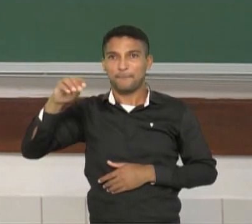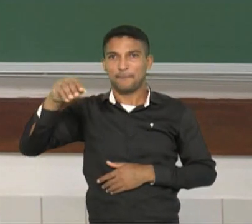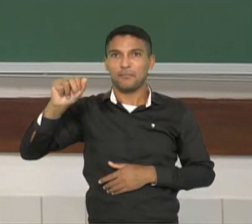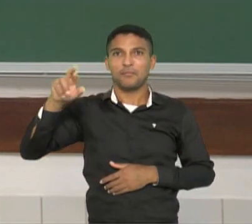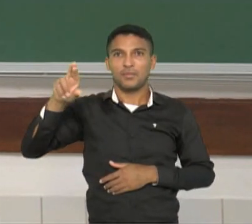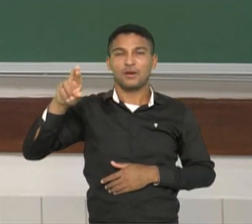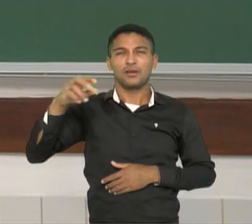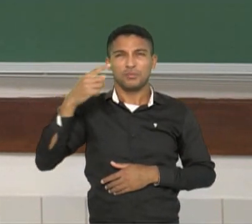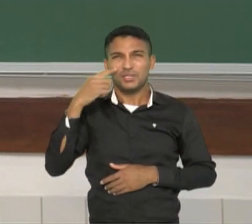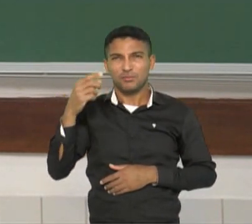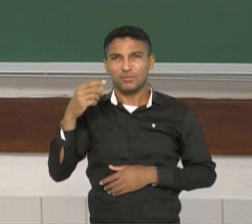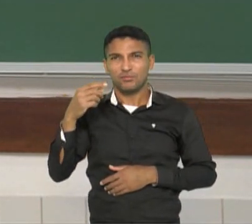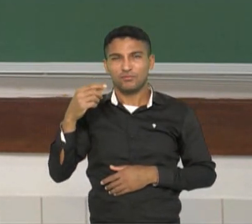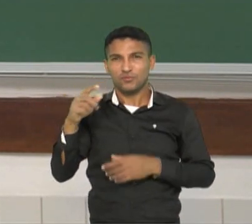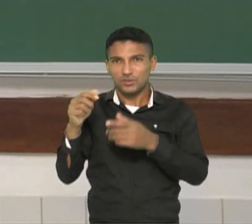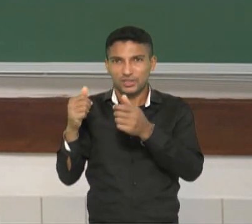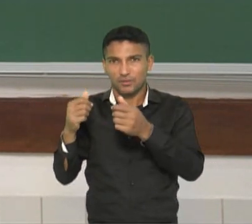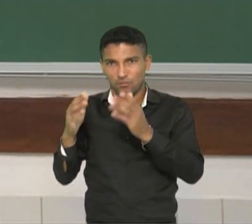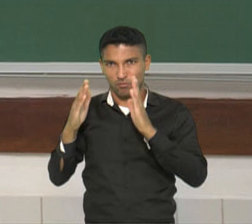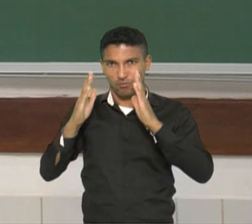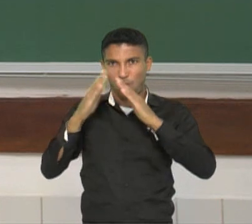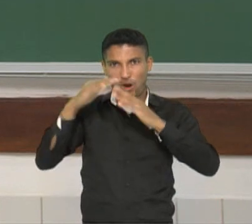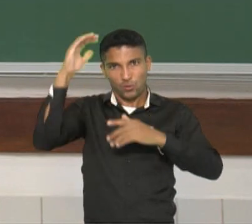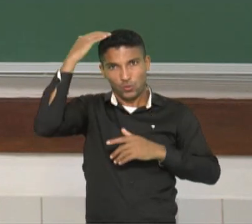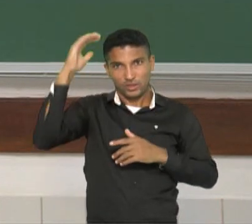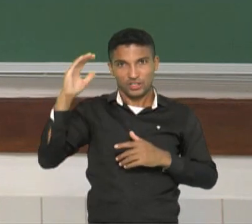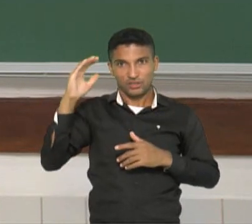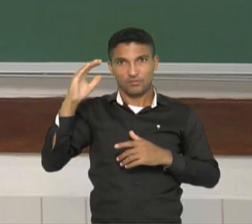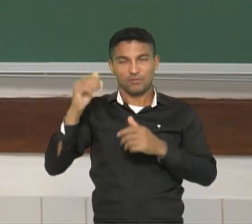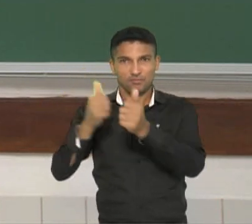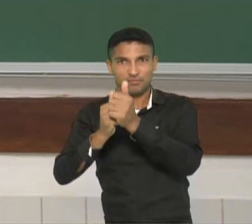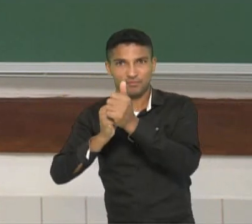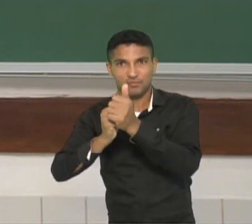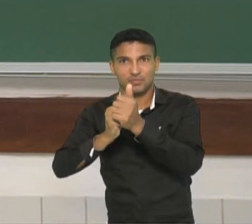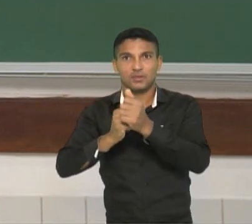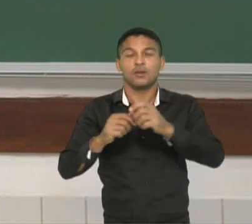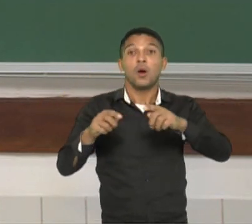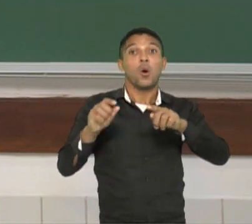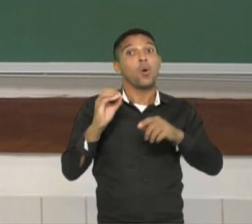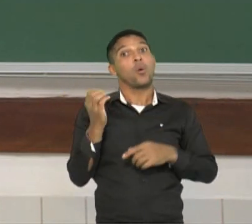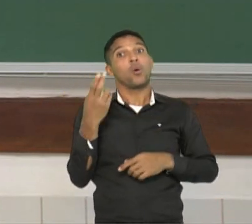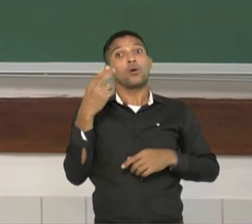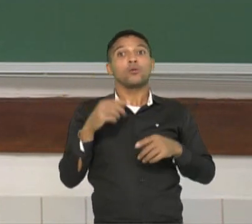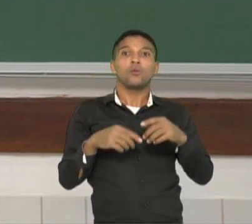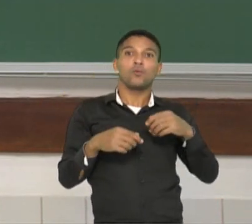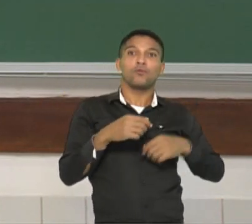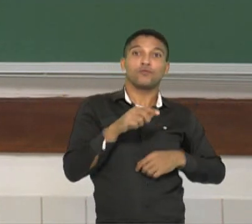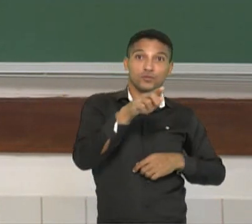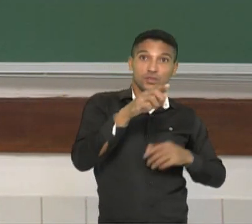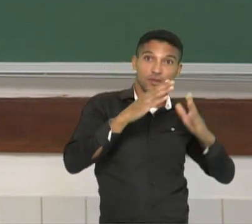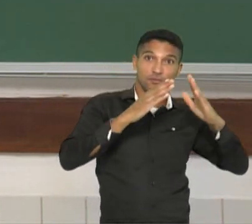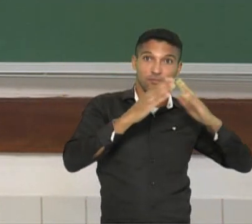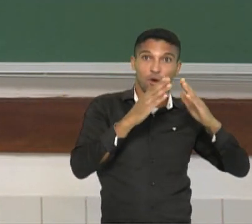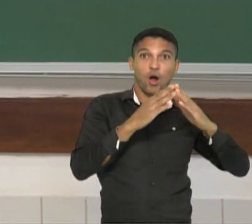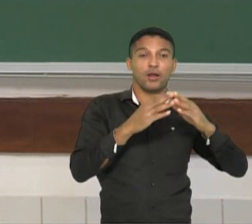morros. Porém, você que está em áreas mais distantes no interior do estado do Paraná, em áreas mais afastadas desse